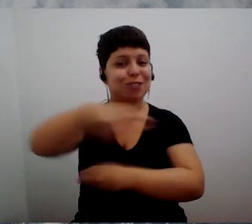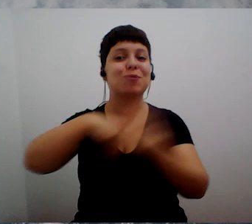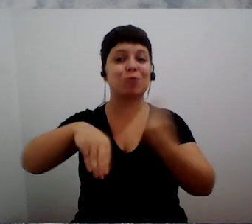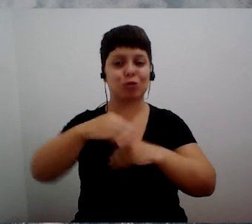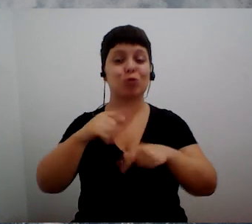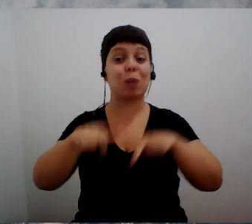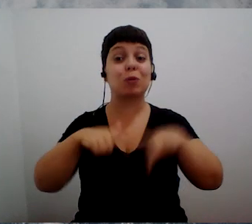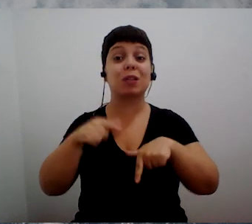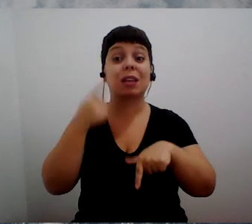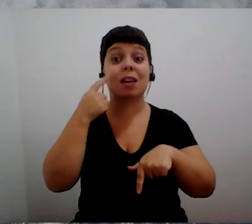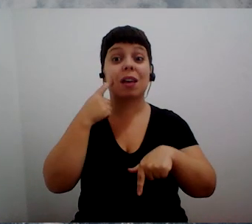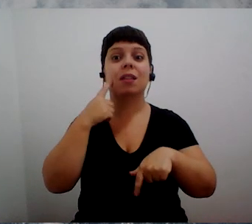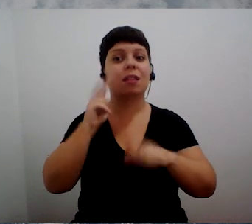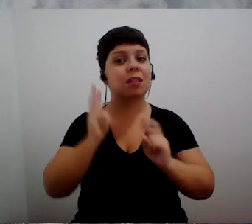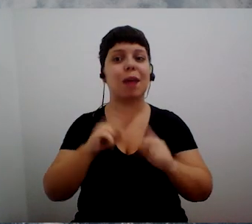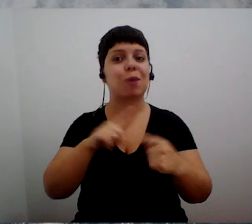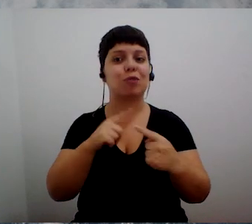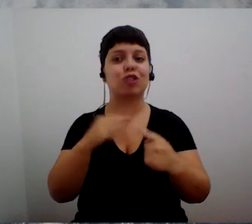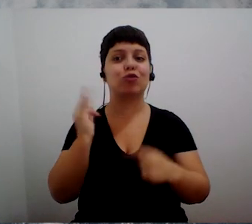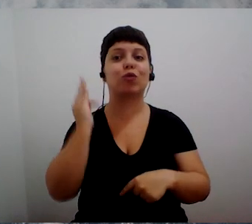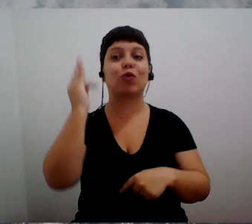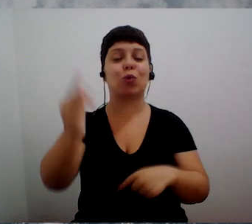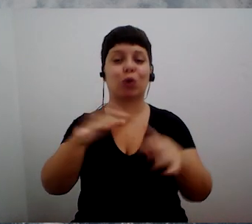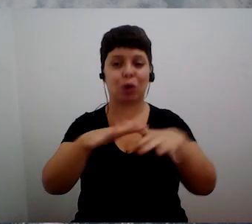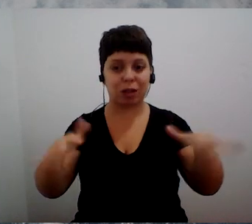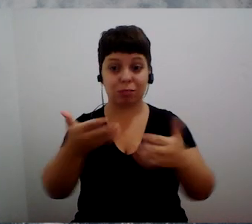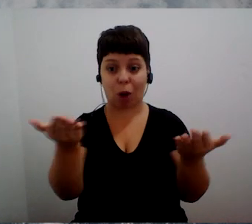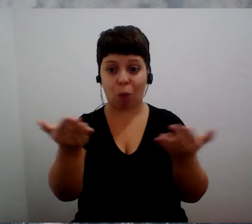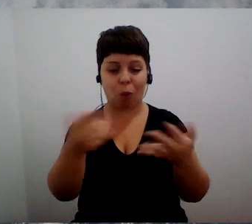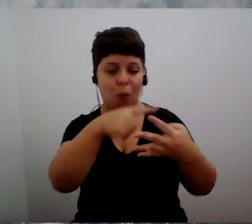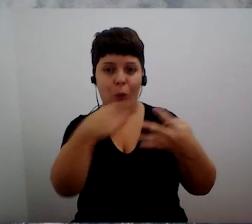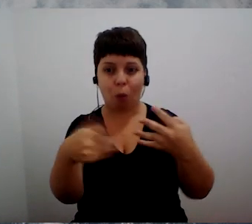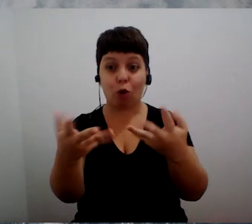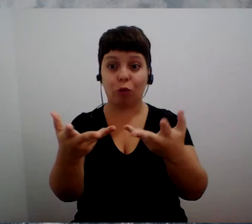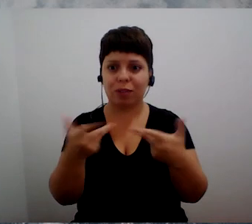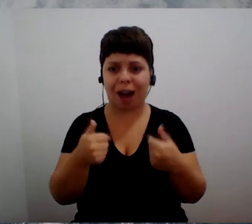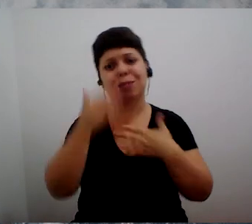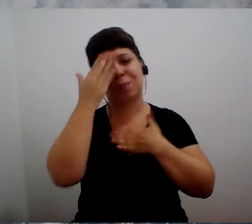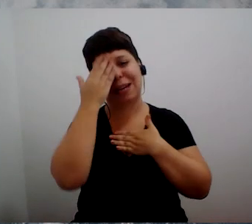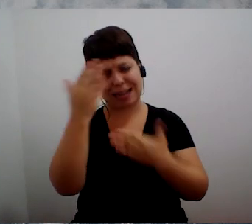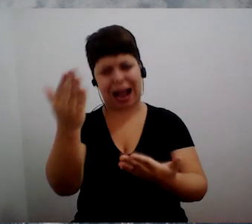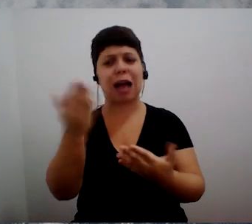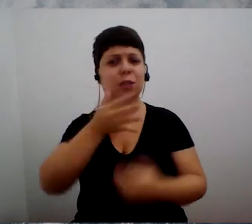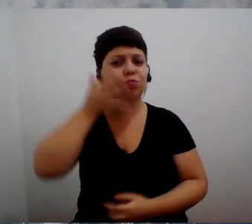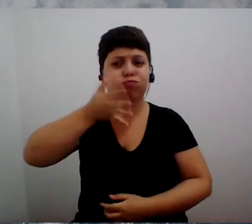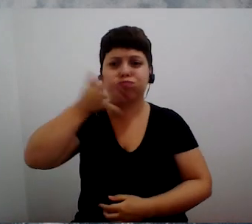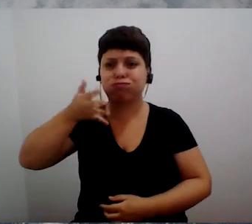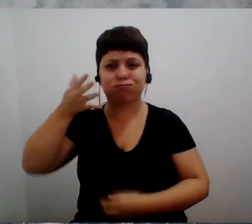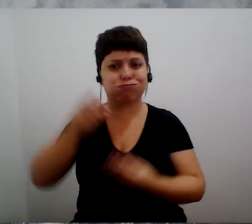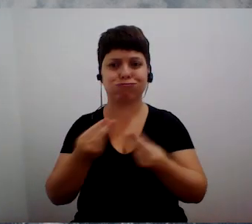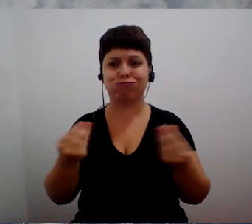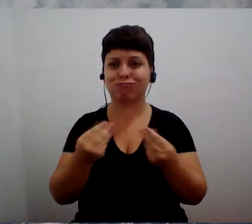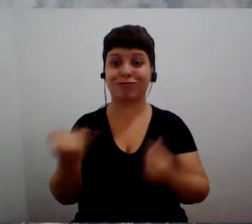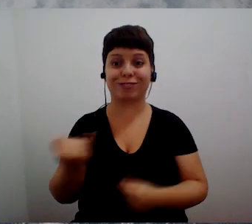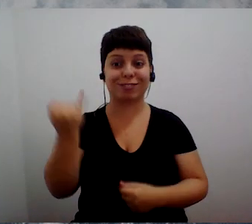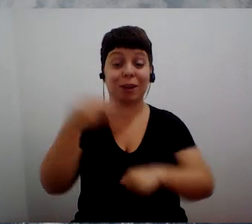poder trabalhar em prol do futuro do oceano. Então, eu queria agradecer enormemente aos nossos convidados que nos brindaram aí com ricas informações e visões sobre o